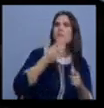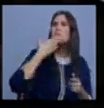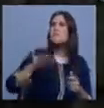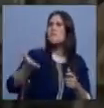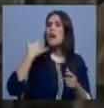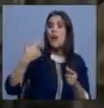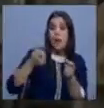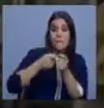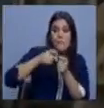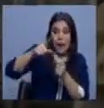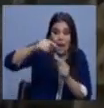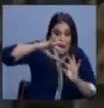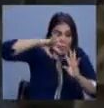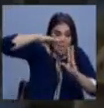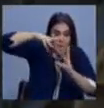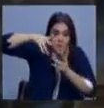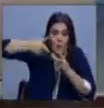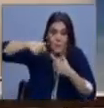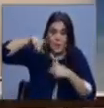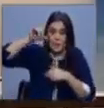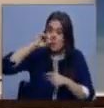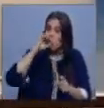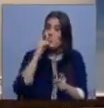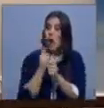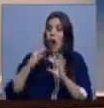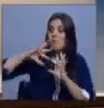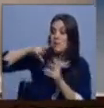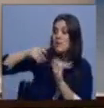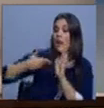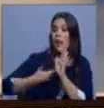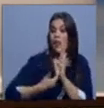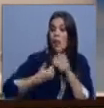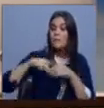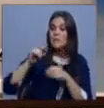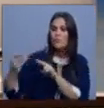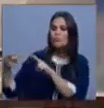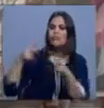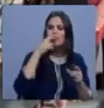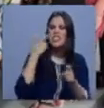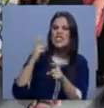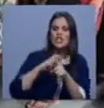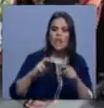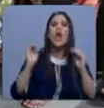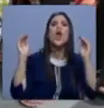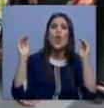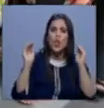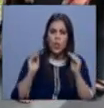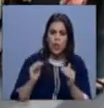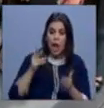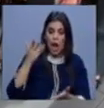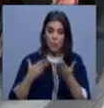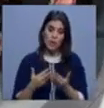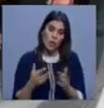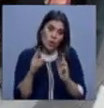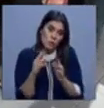muito próximas dos planetas, e o próprio planeta. Mesmo assim, essa transferência de energia foi menor do que aquilo que se esperava.